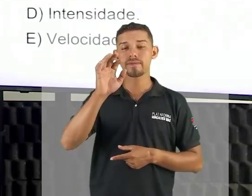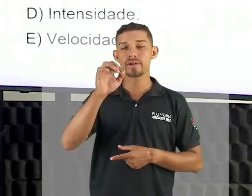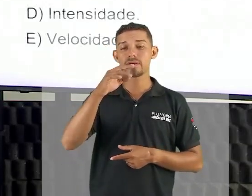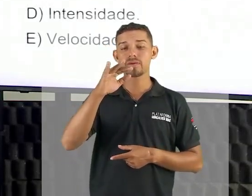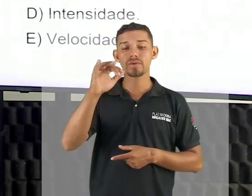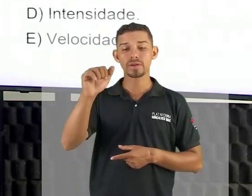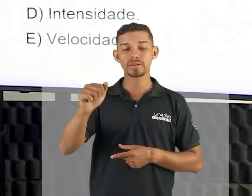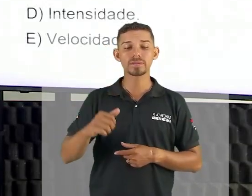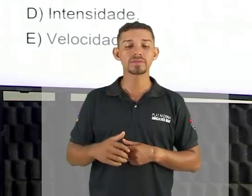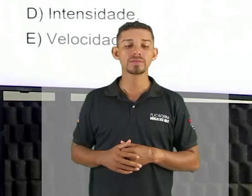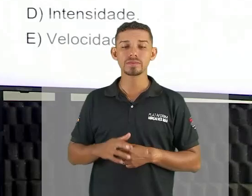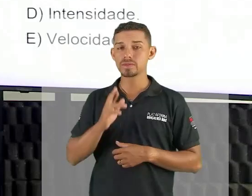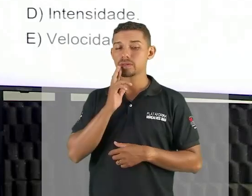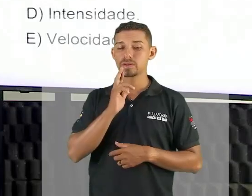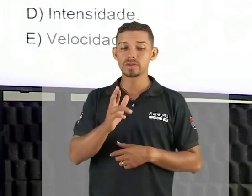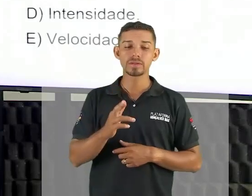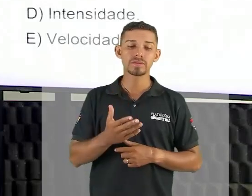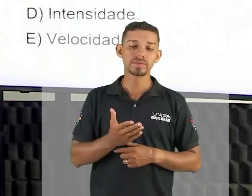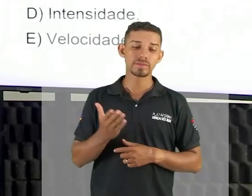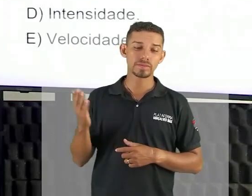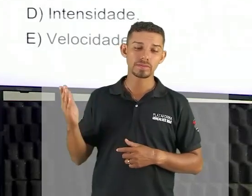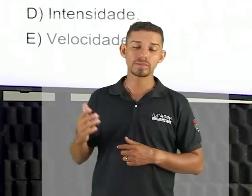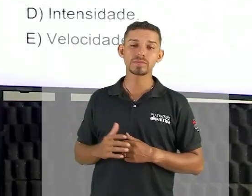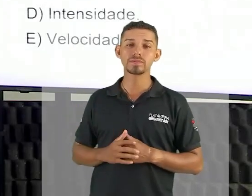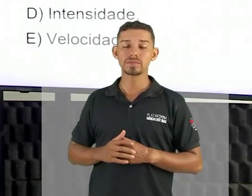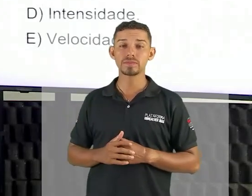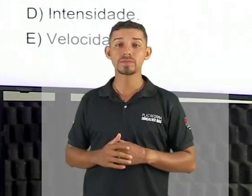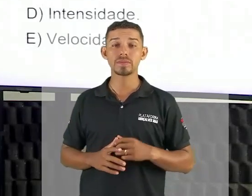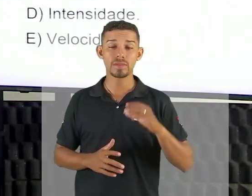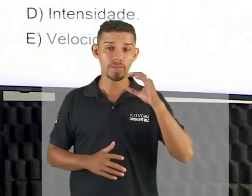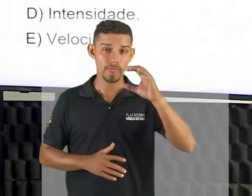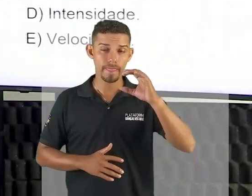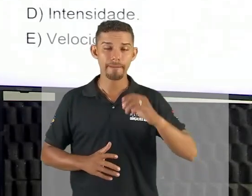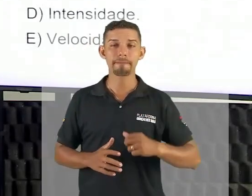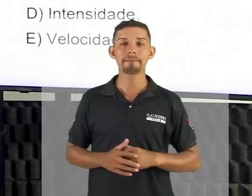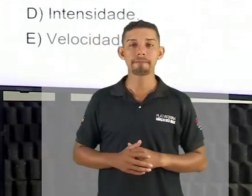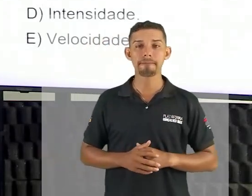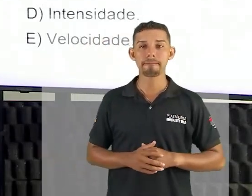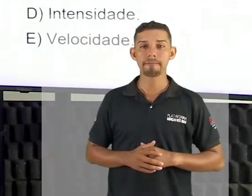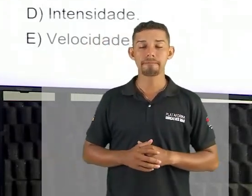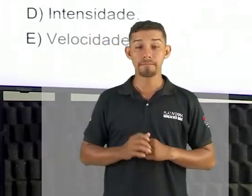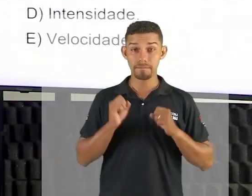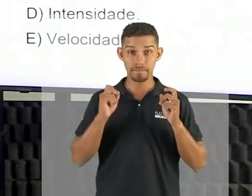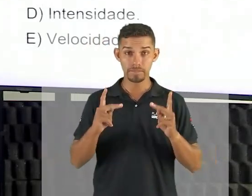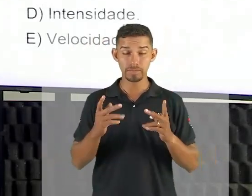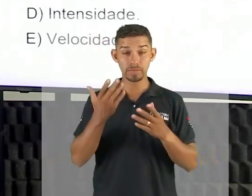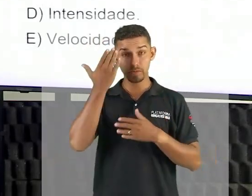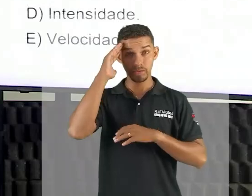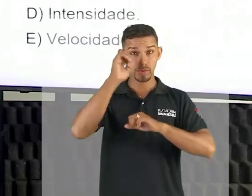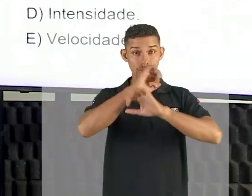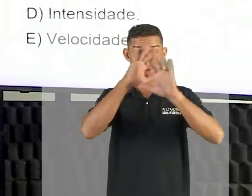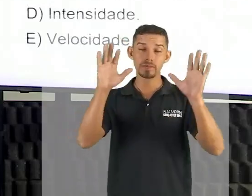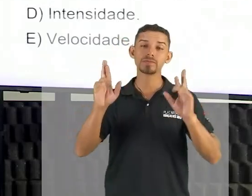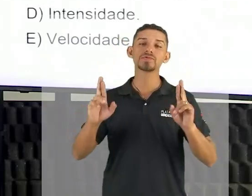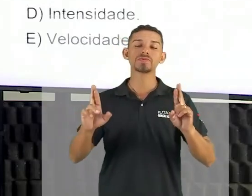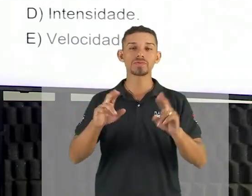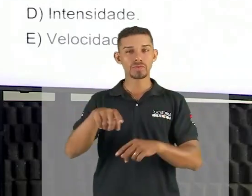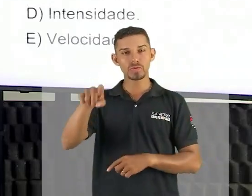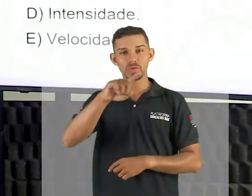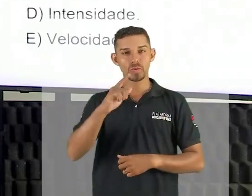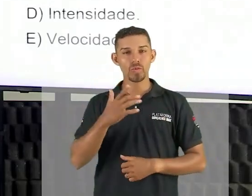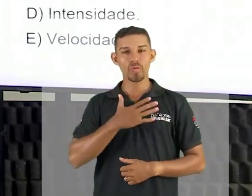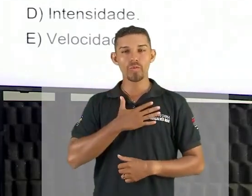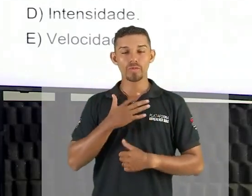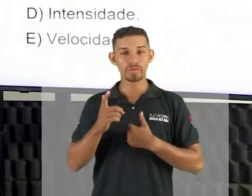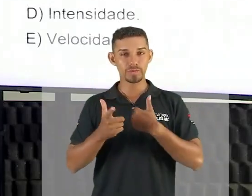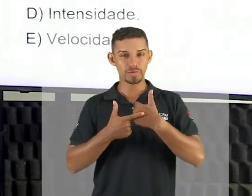né então vamos pra resposta aqui ver se é essa ó letra C beleza entenderam eu espero que vocês tenham